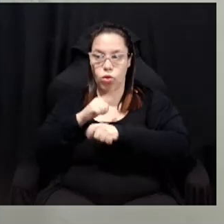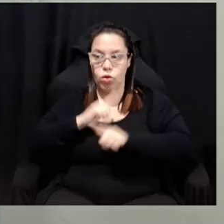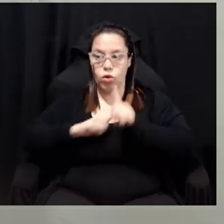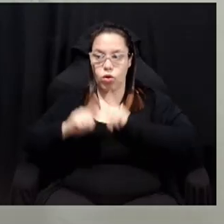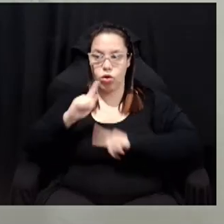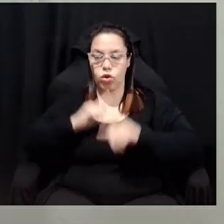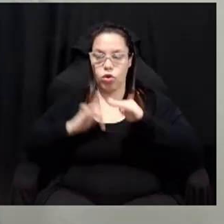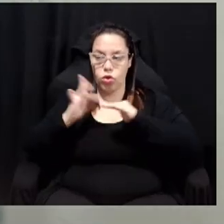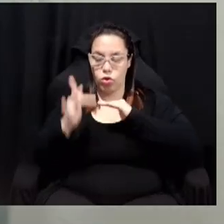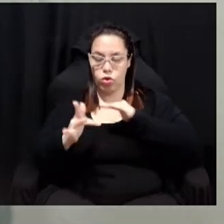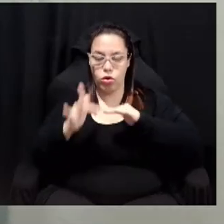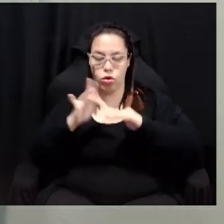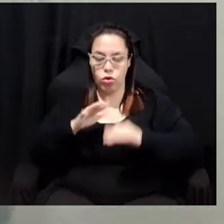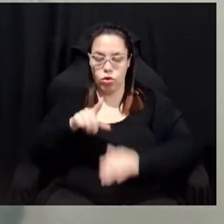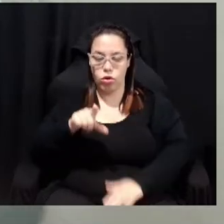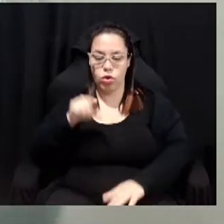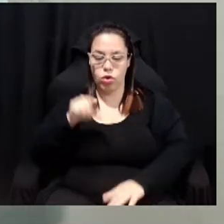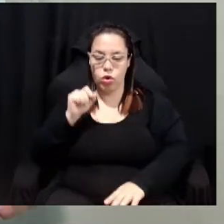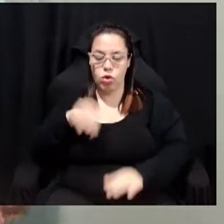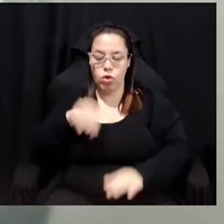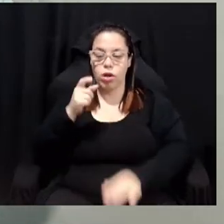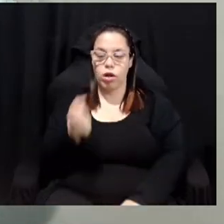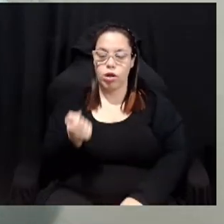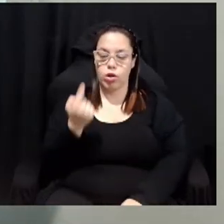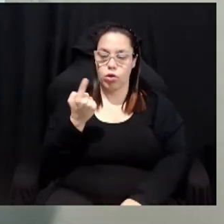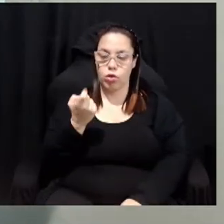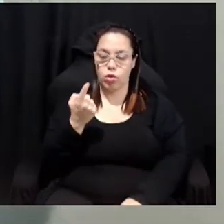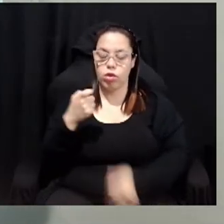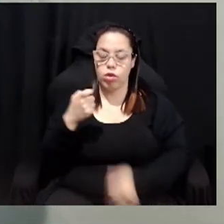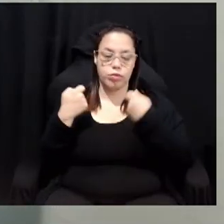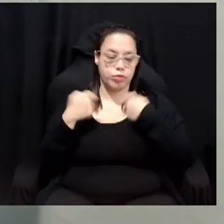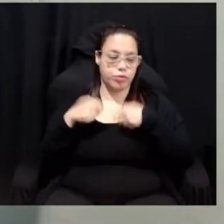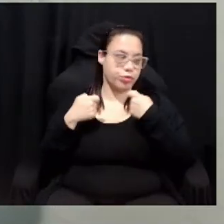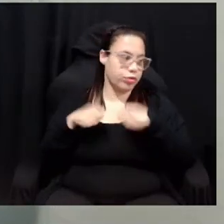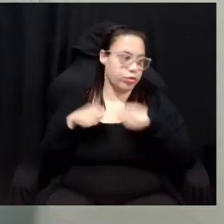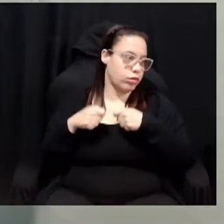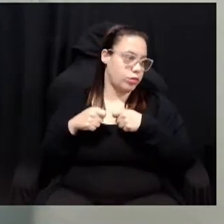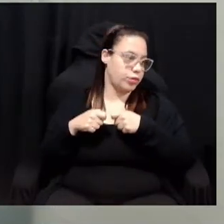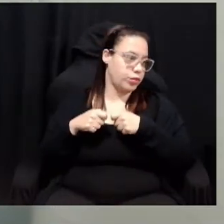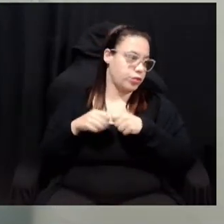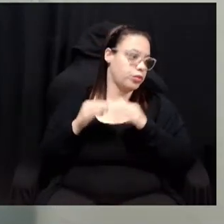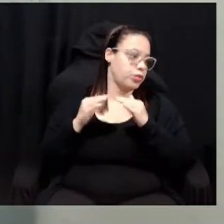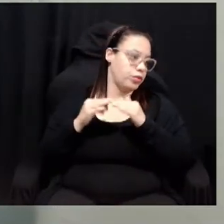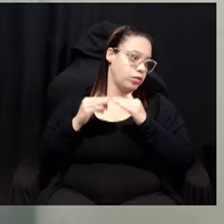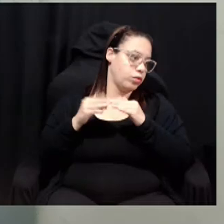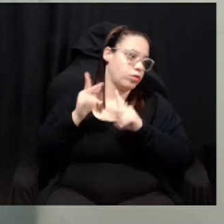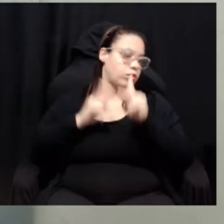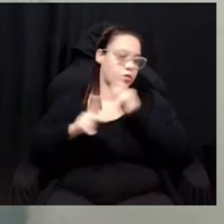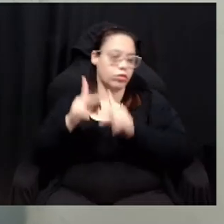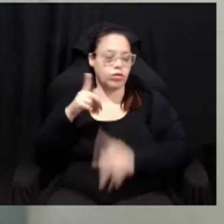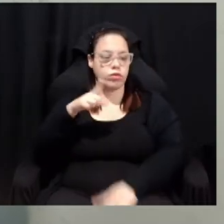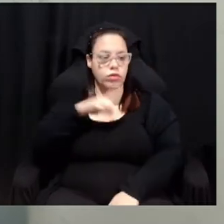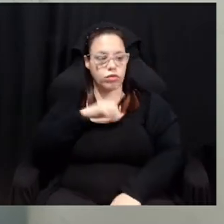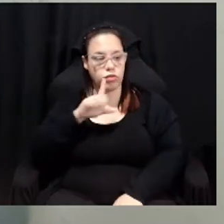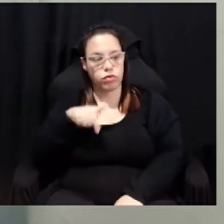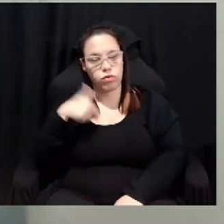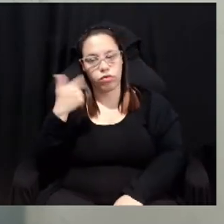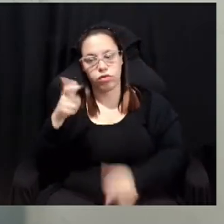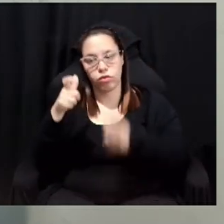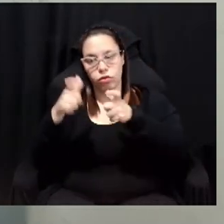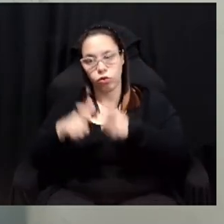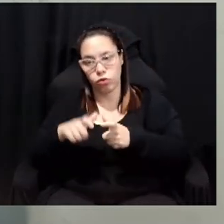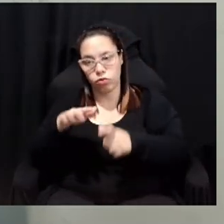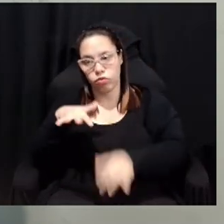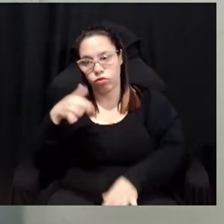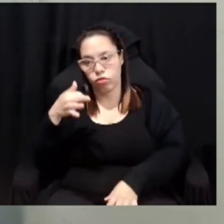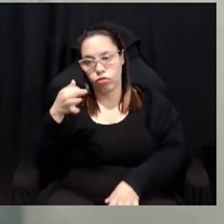eu escolho mais uma. Porque eu preciso estar naquela que com certeza o meu público está e aonde ele estará daqui a um tempo, para